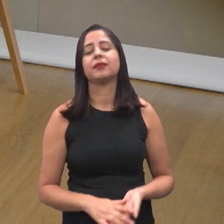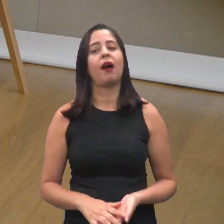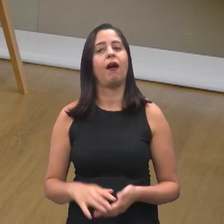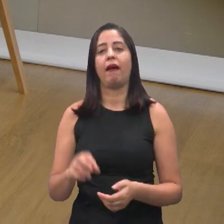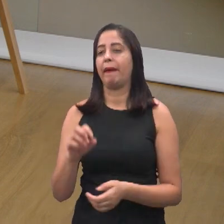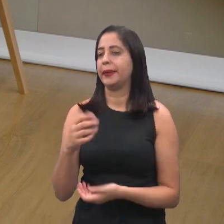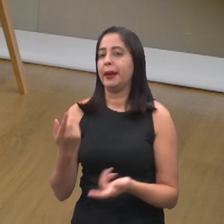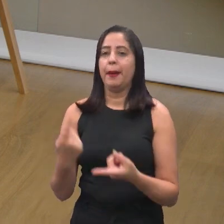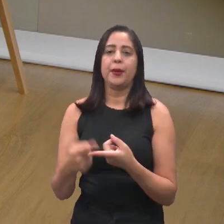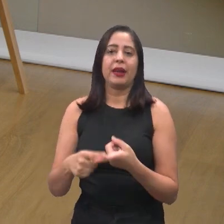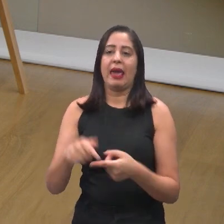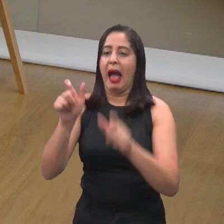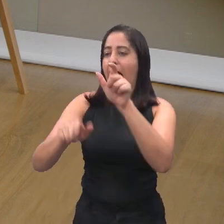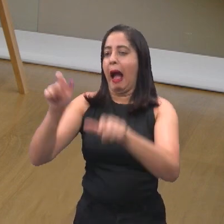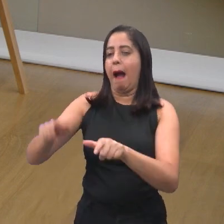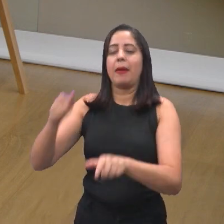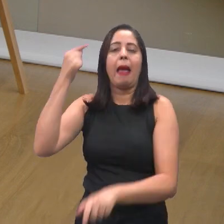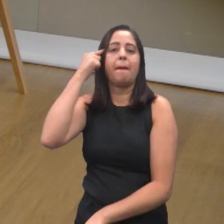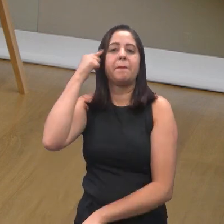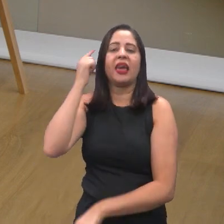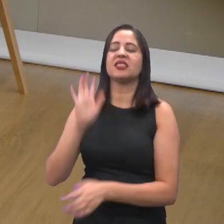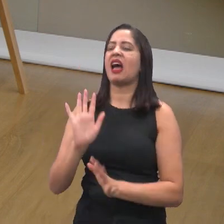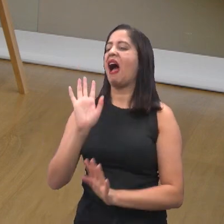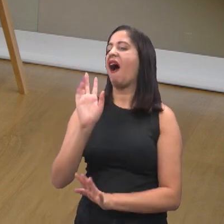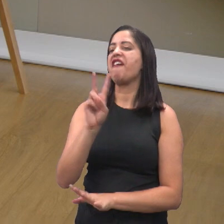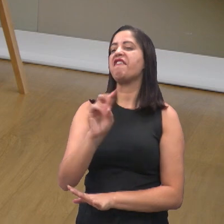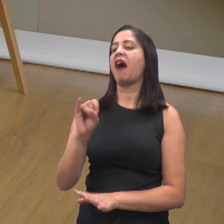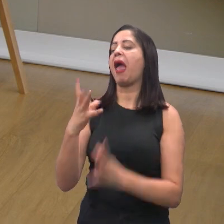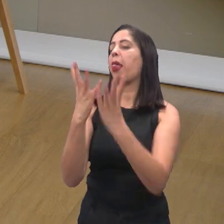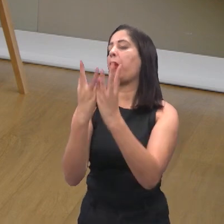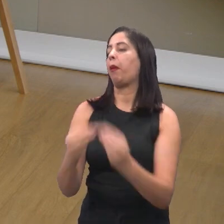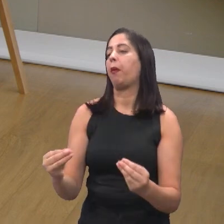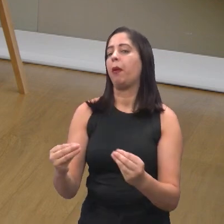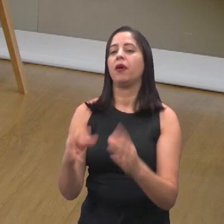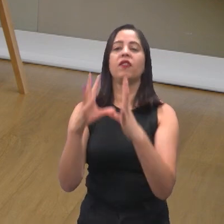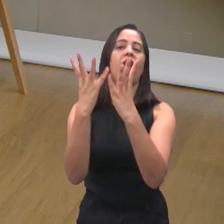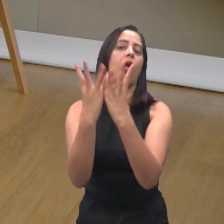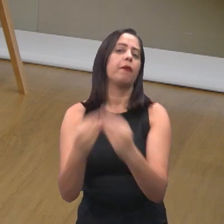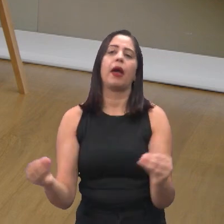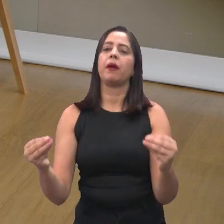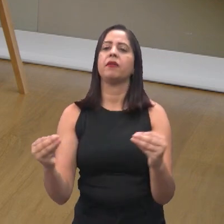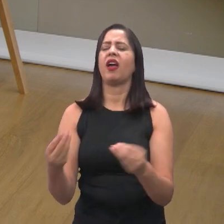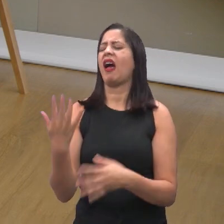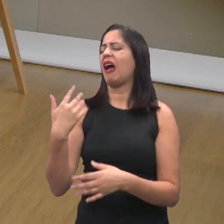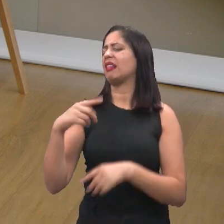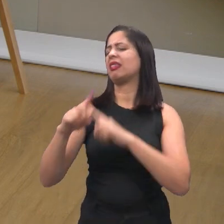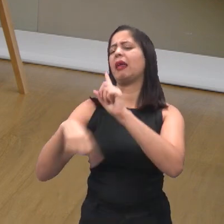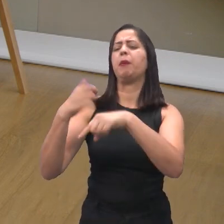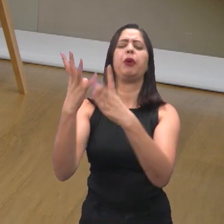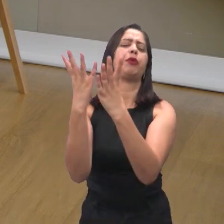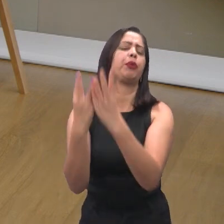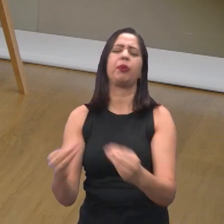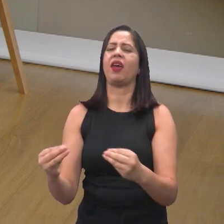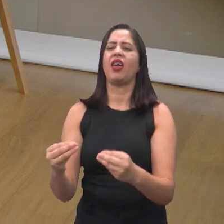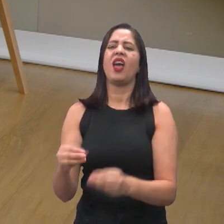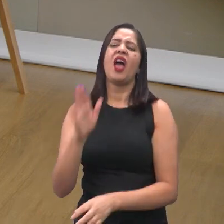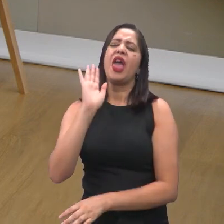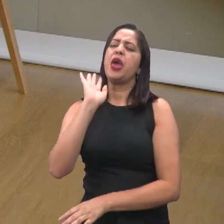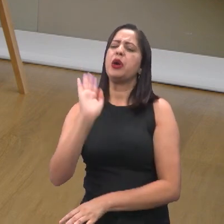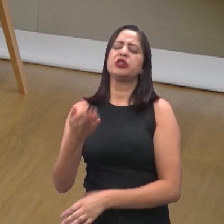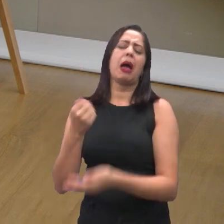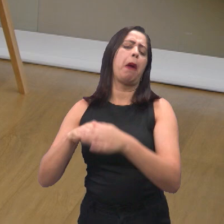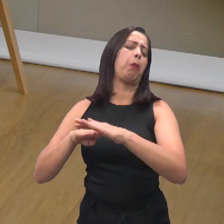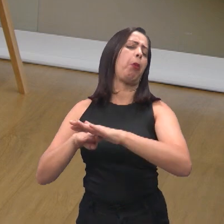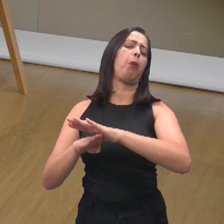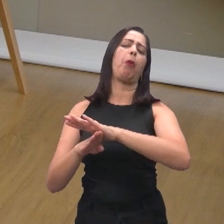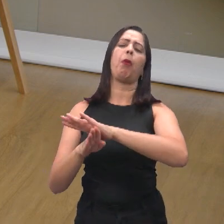que vai passar. Não passa. Esse é o principal, né? Não, vai passar. É assim mesmo, eu já superei tanta